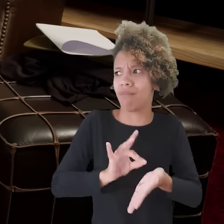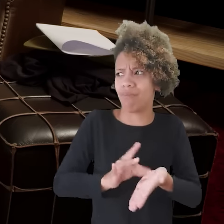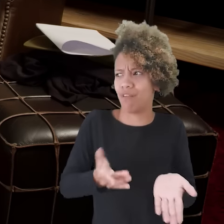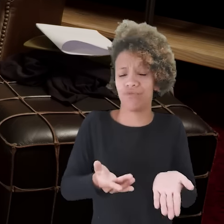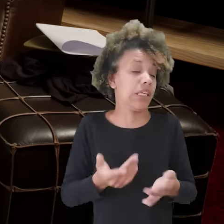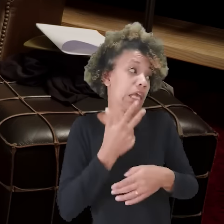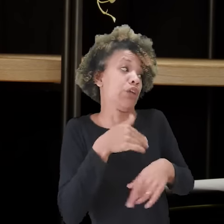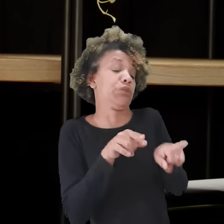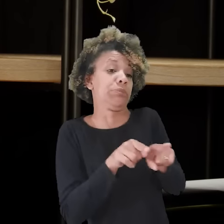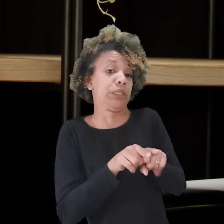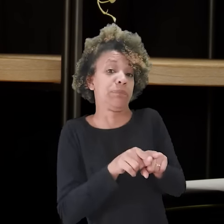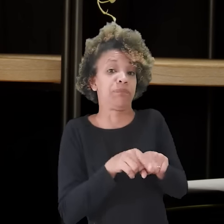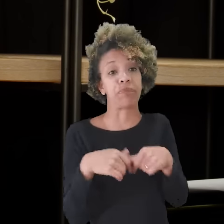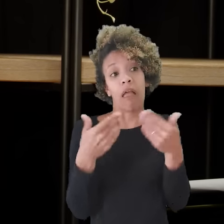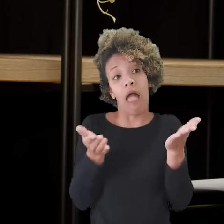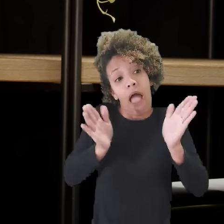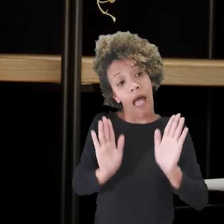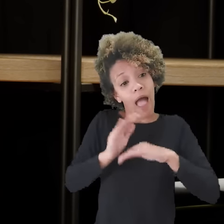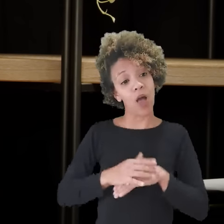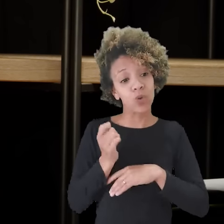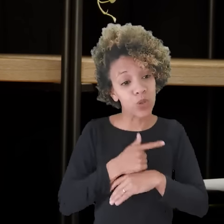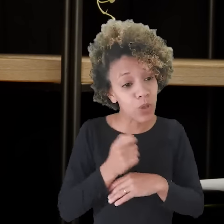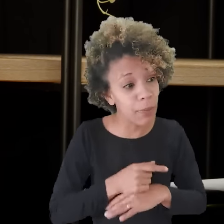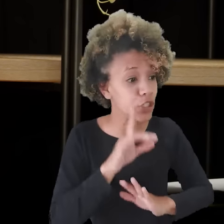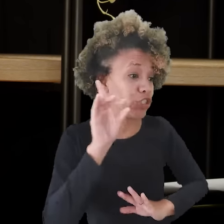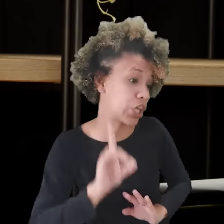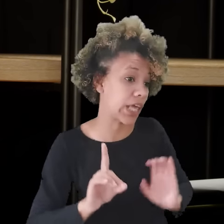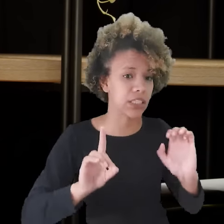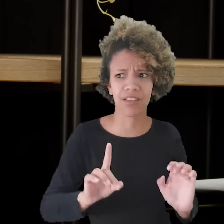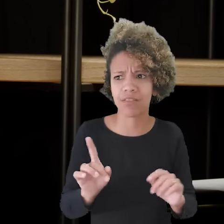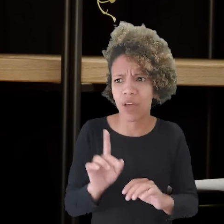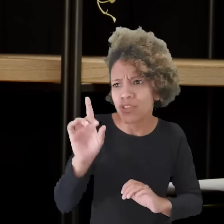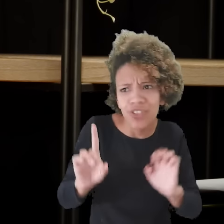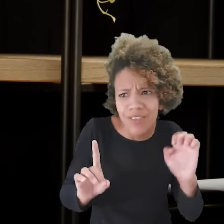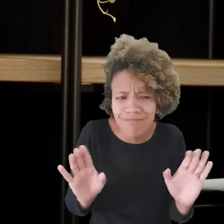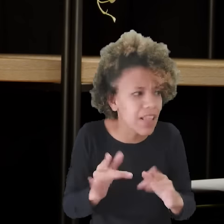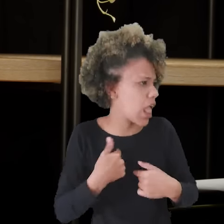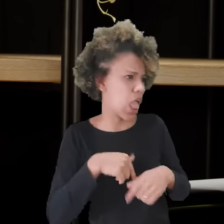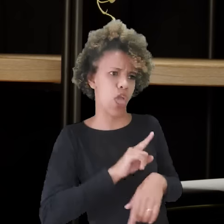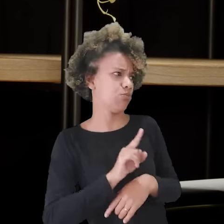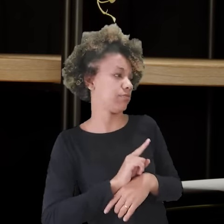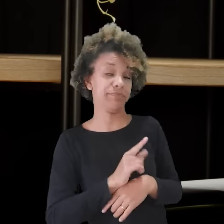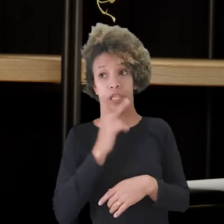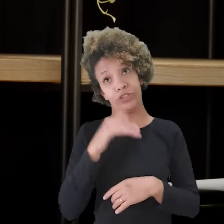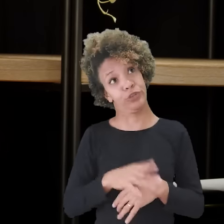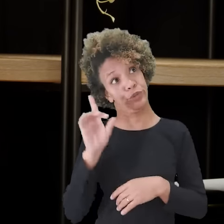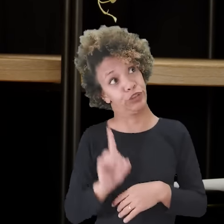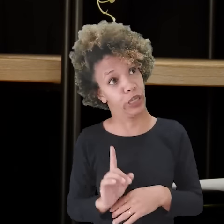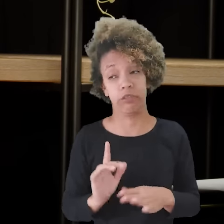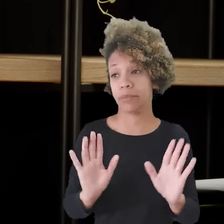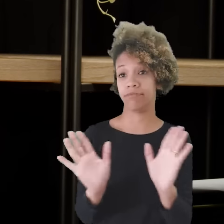é a realidade e eles acham que é uma coisa assim Ah os comediantes de direito não não você não é de direita eu não sou